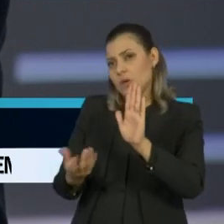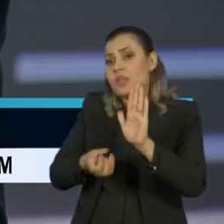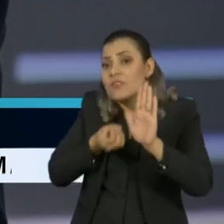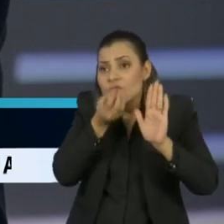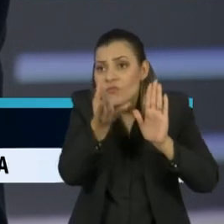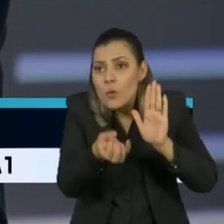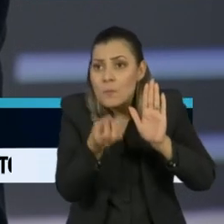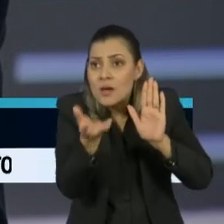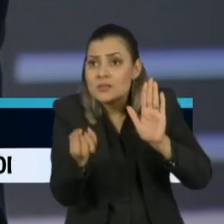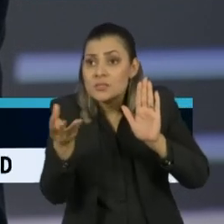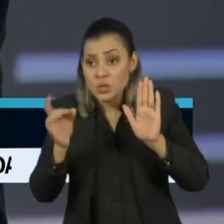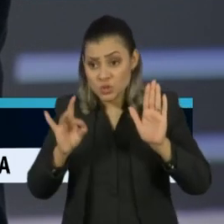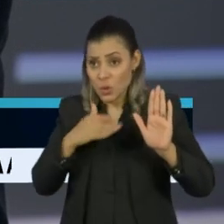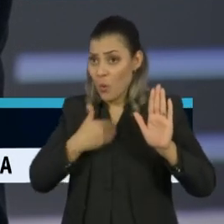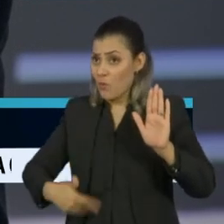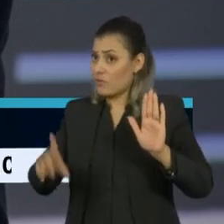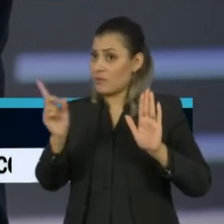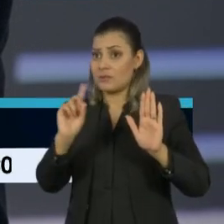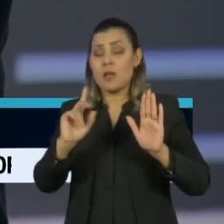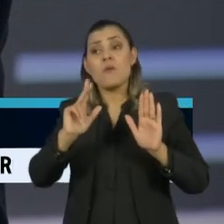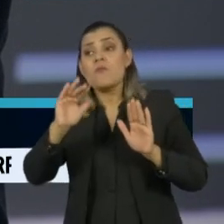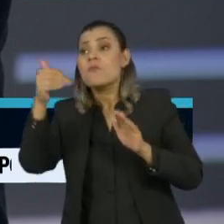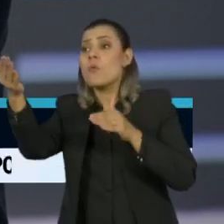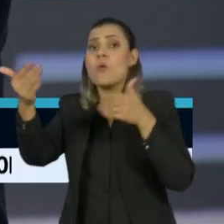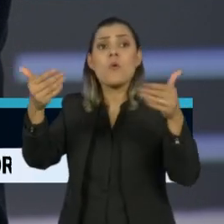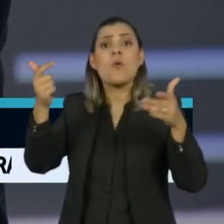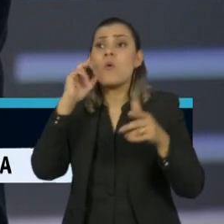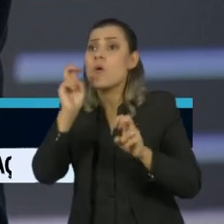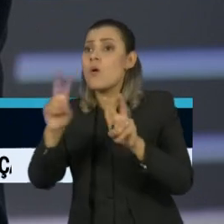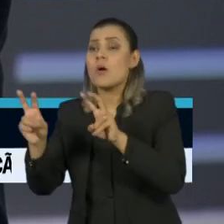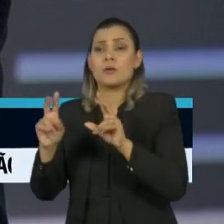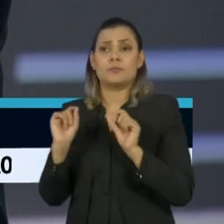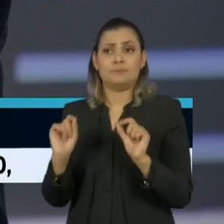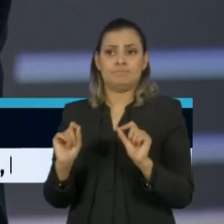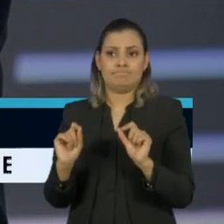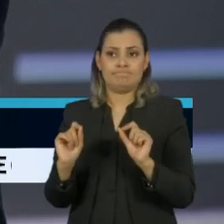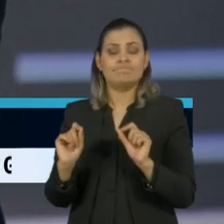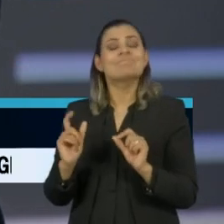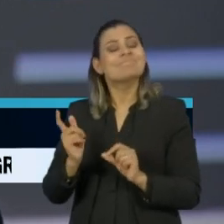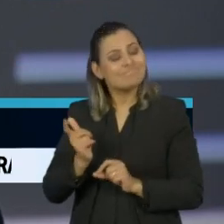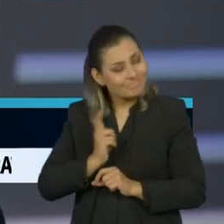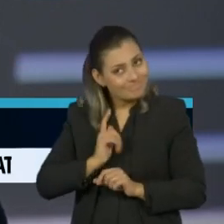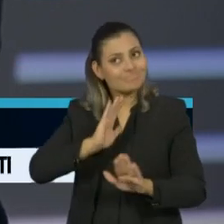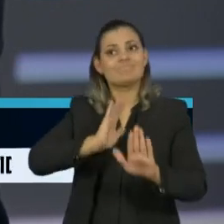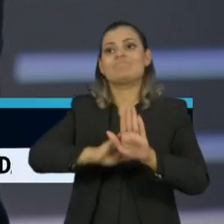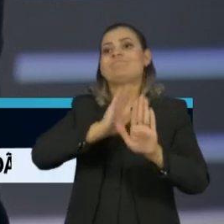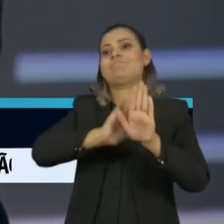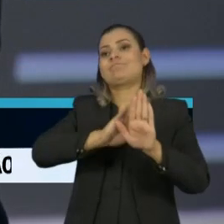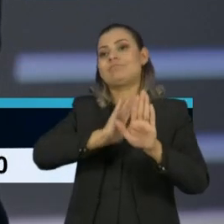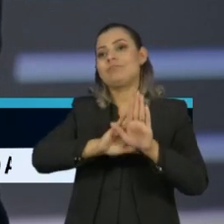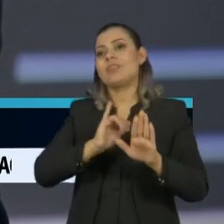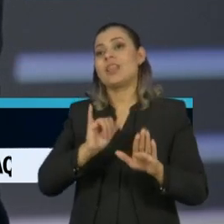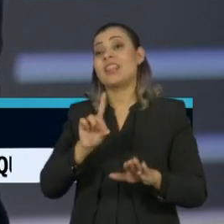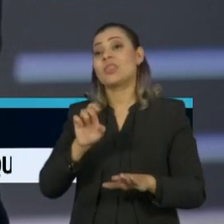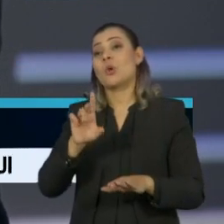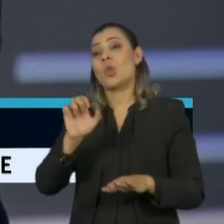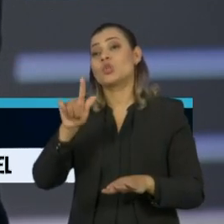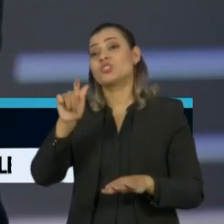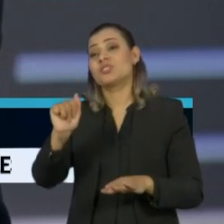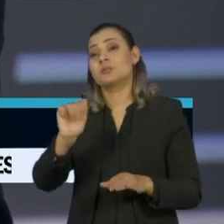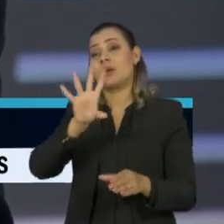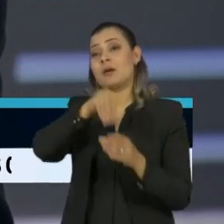dados que não são só do governo tem demonstrado que a uma uma certa ideologia na